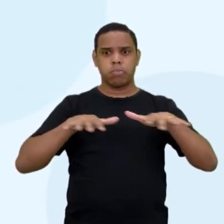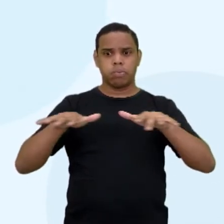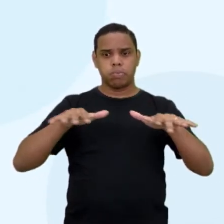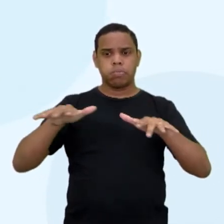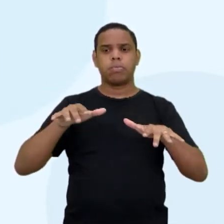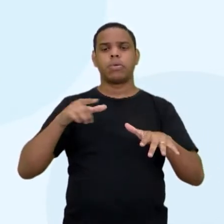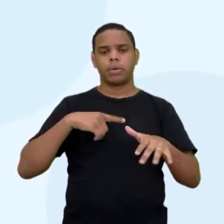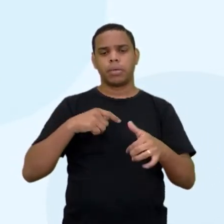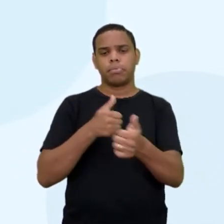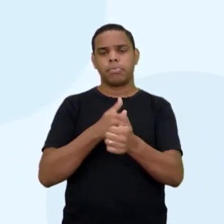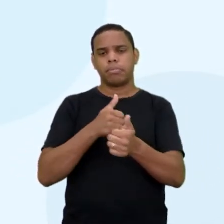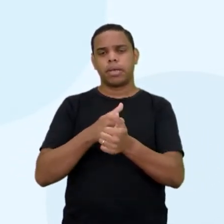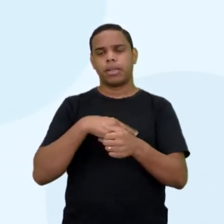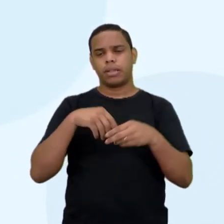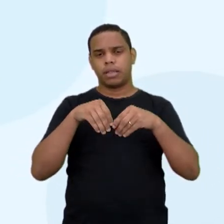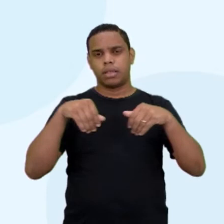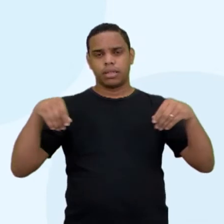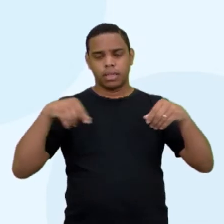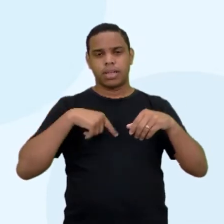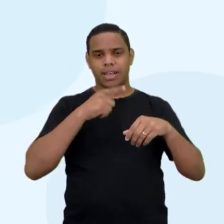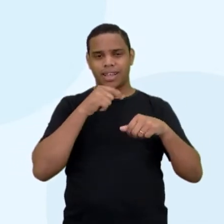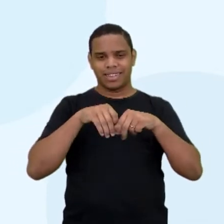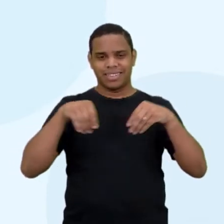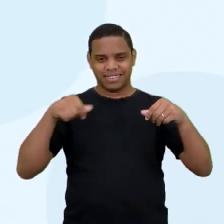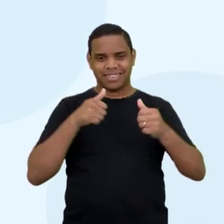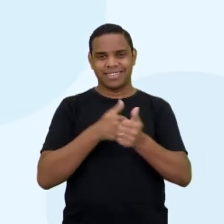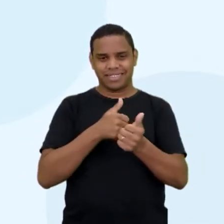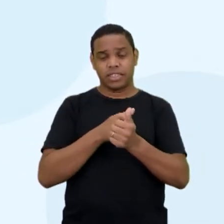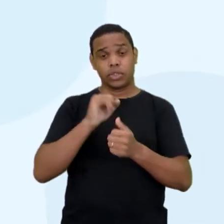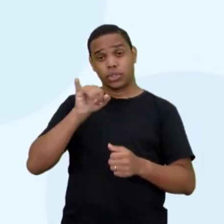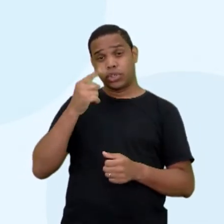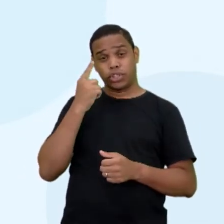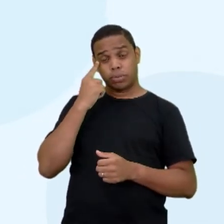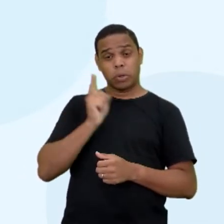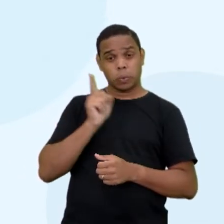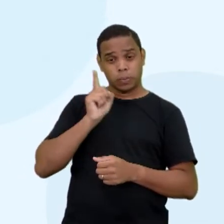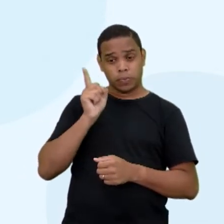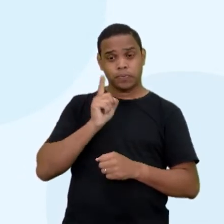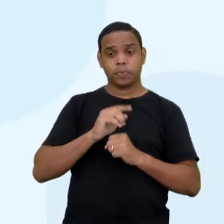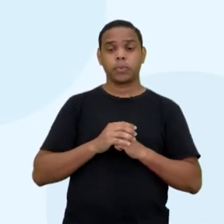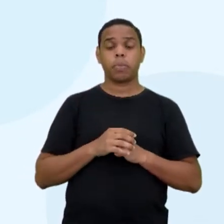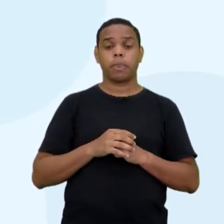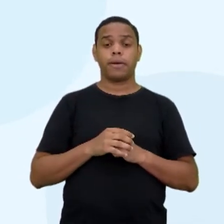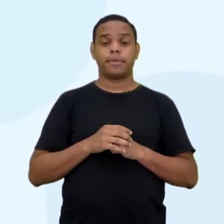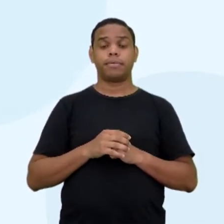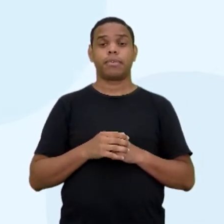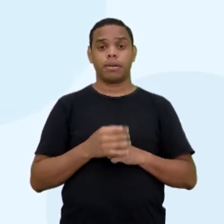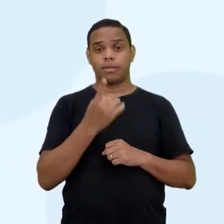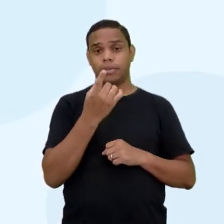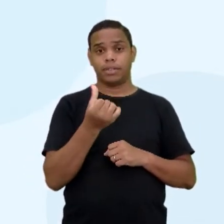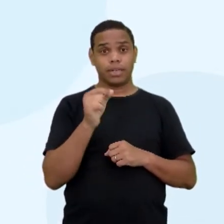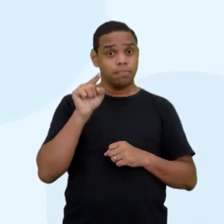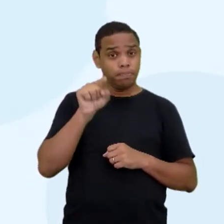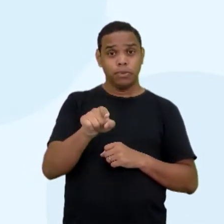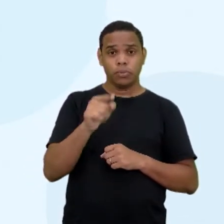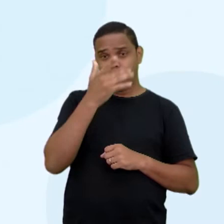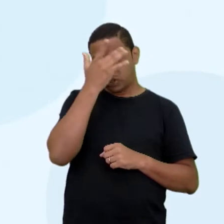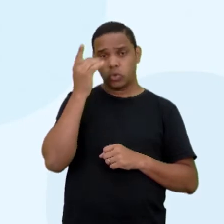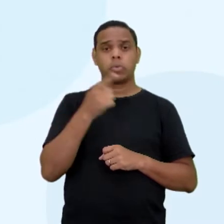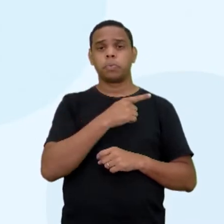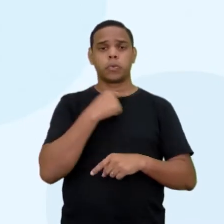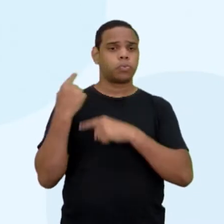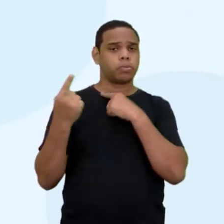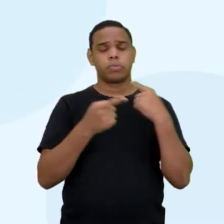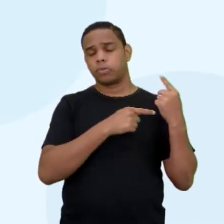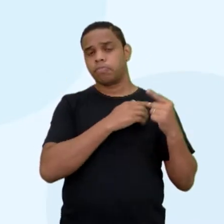faixa litorânea aí, na ilha de Honshu, aí no Japão. Né? E aí nós tivemos aí quase 16 mil mortes, né?